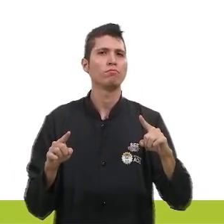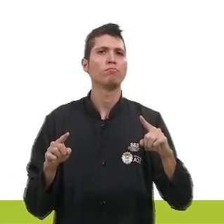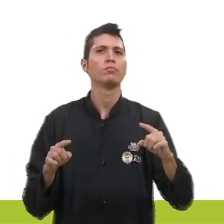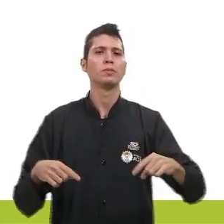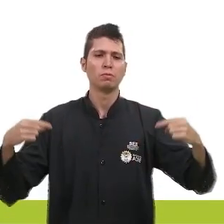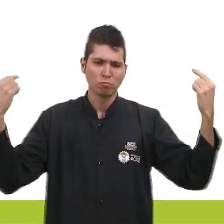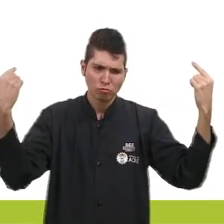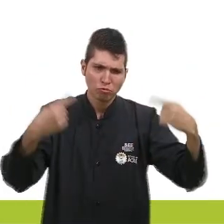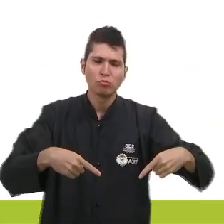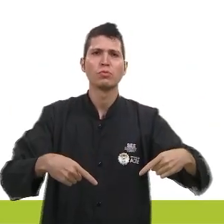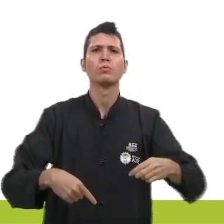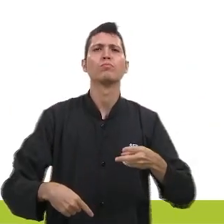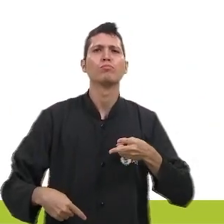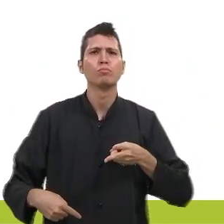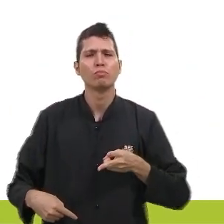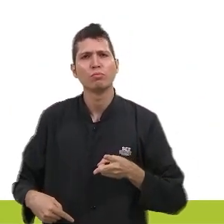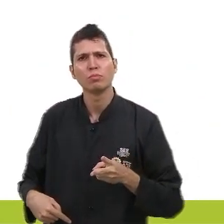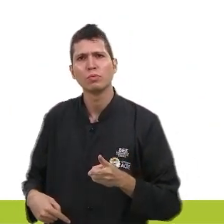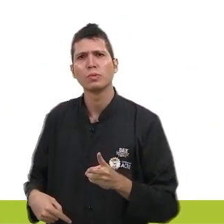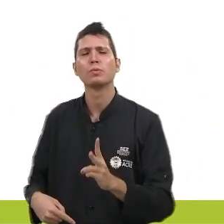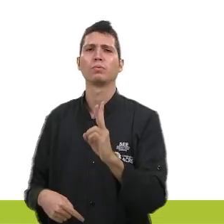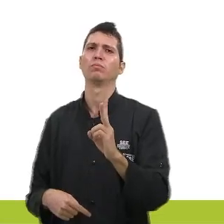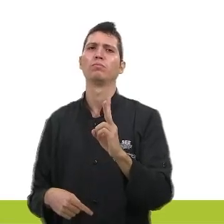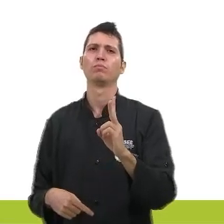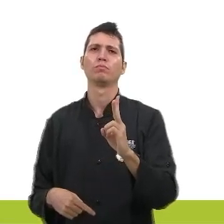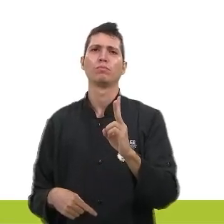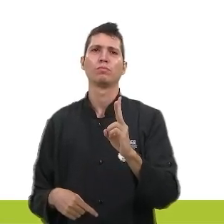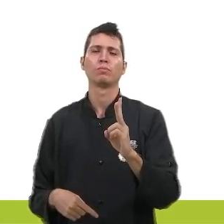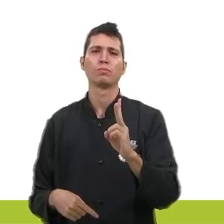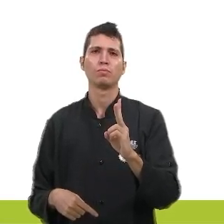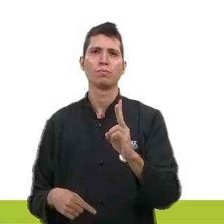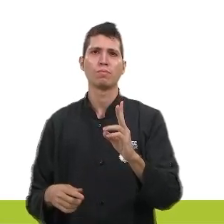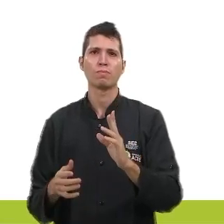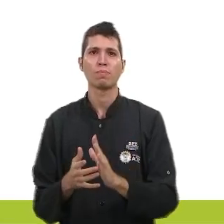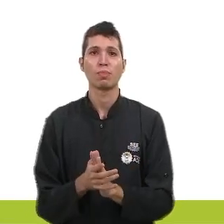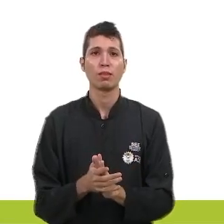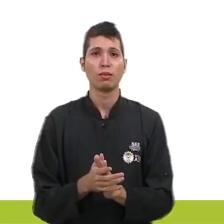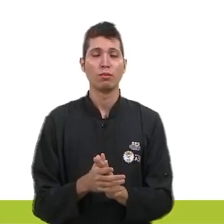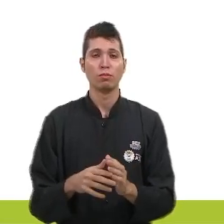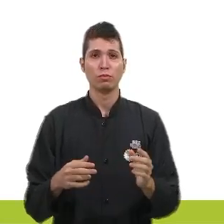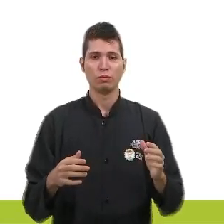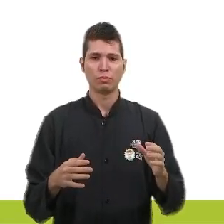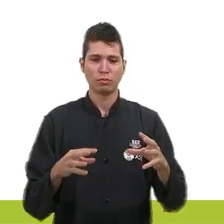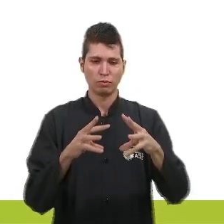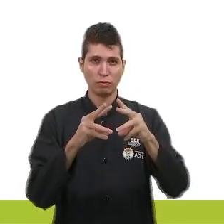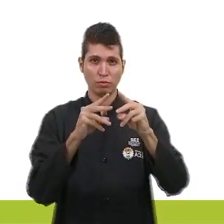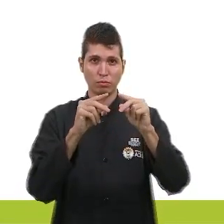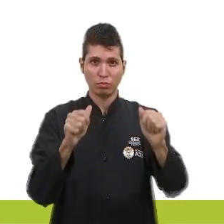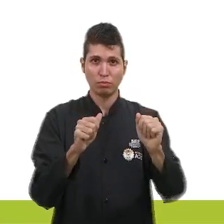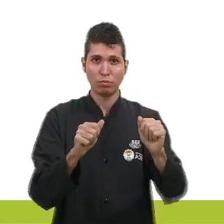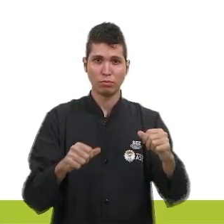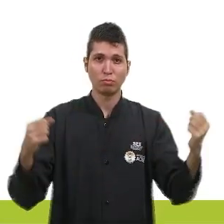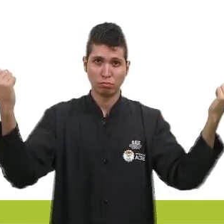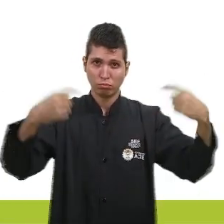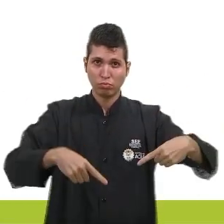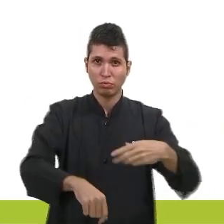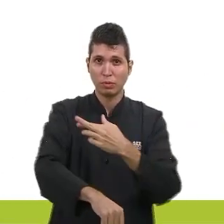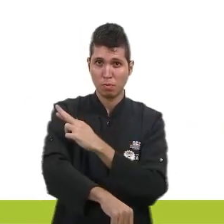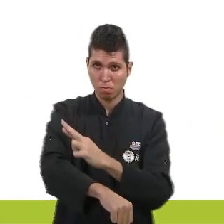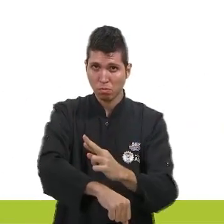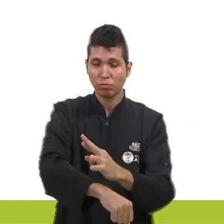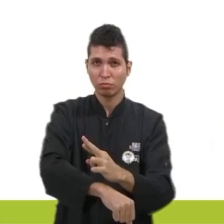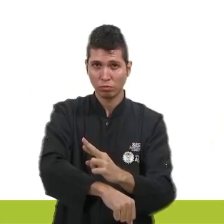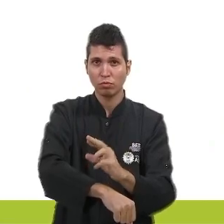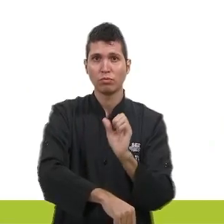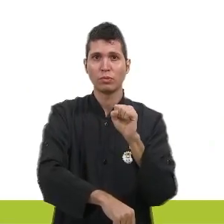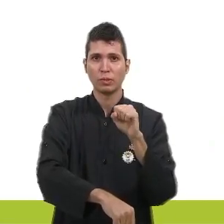quê? Acabou, assim, o conflito religioso, né? Uma vez que se todos aqui pertenciam